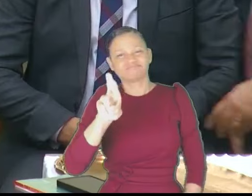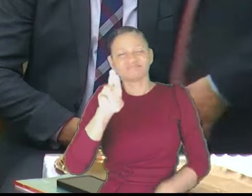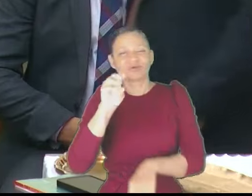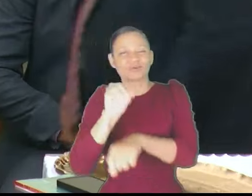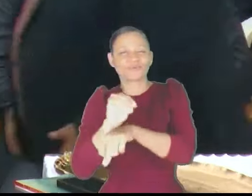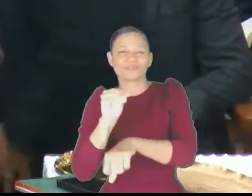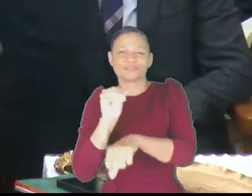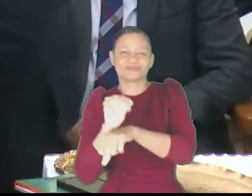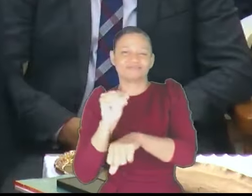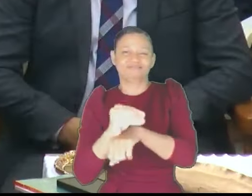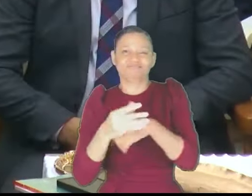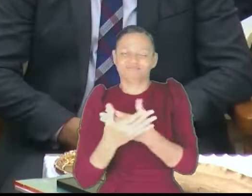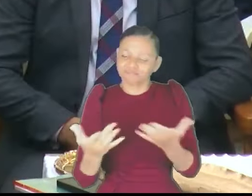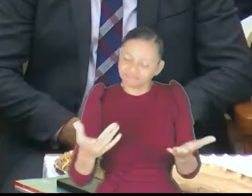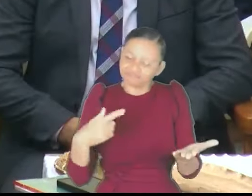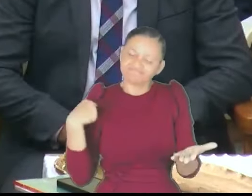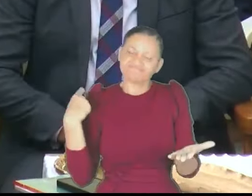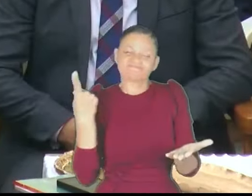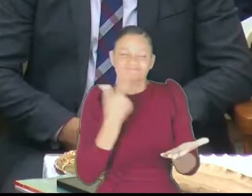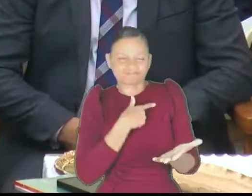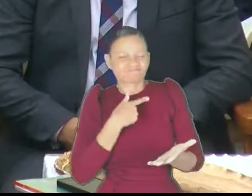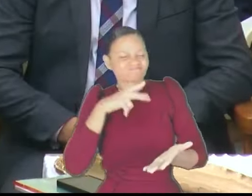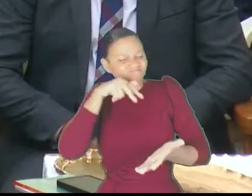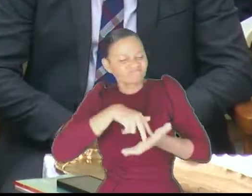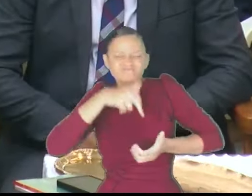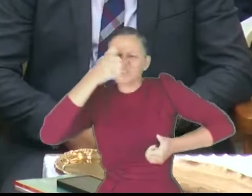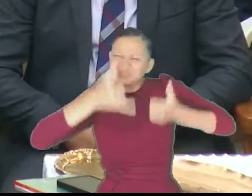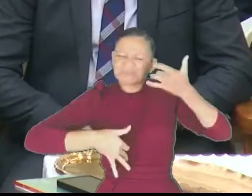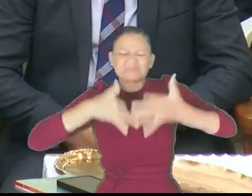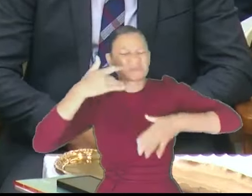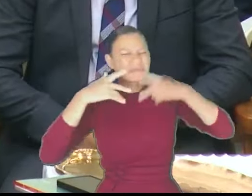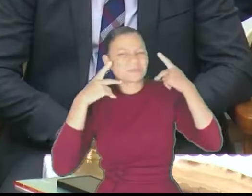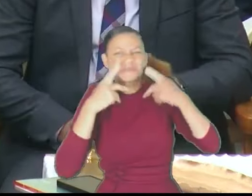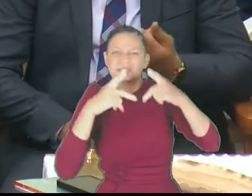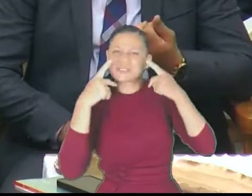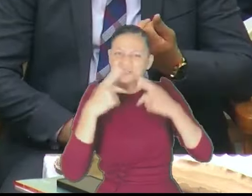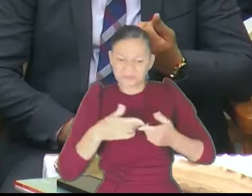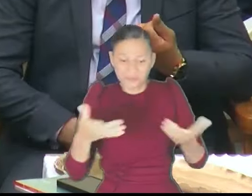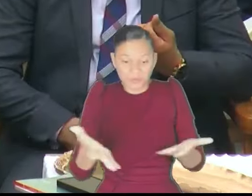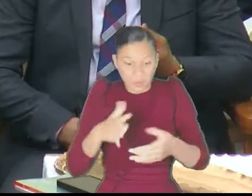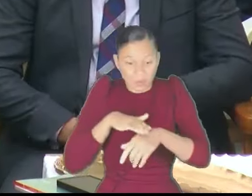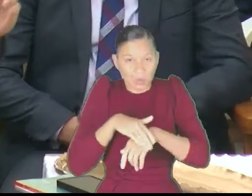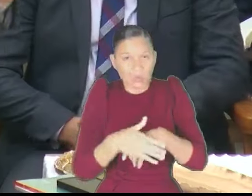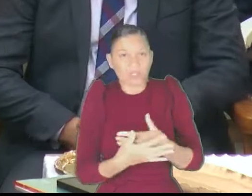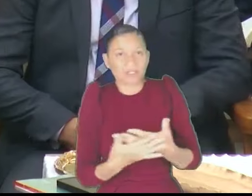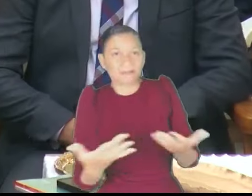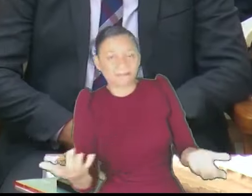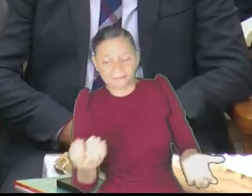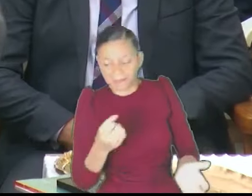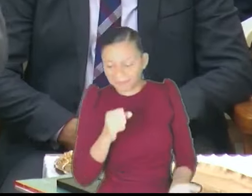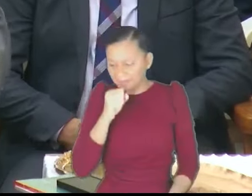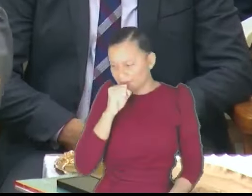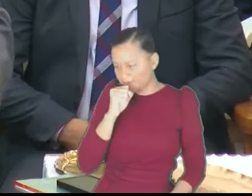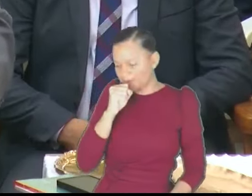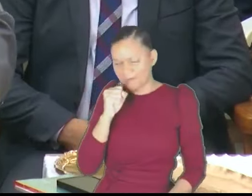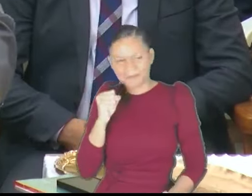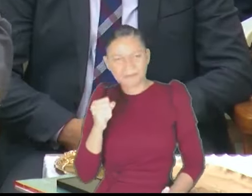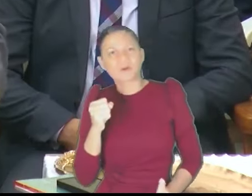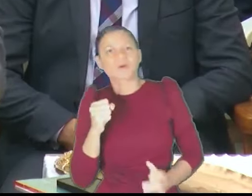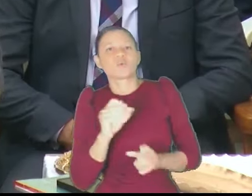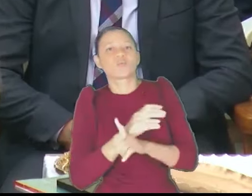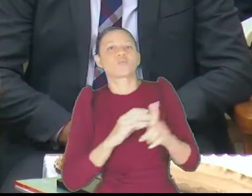Que nós pregamos e cremos nisso, e se tivéssemos nessa noite microfones aqui abertos e fosse um